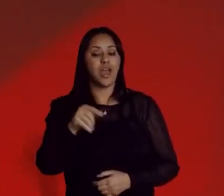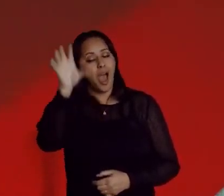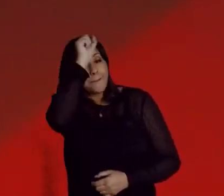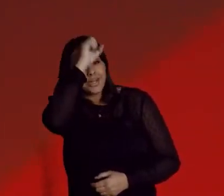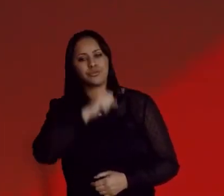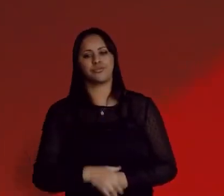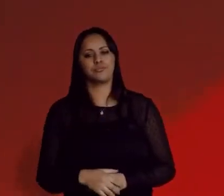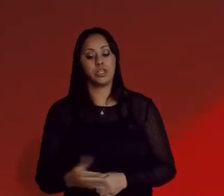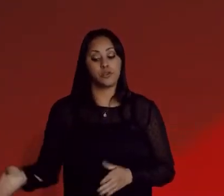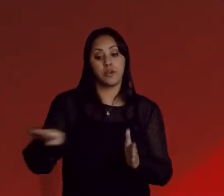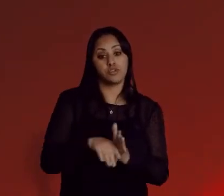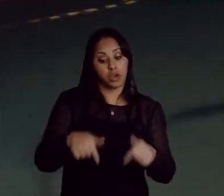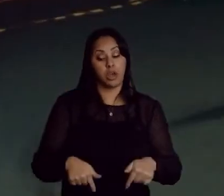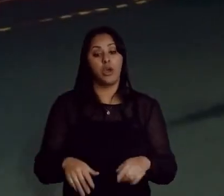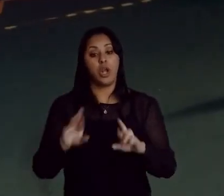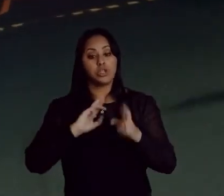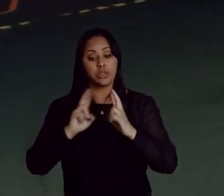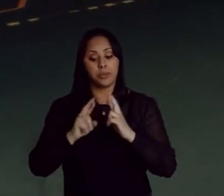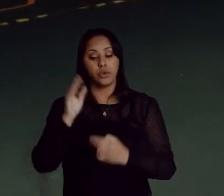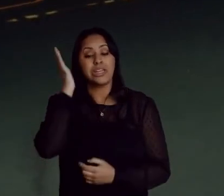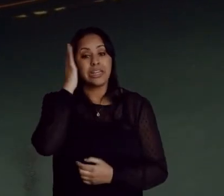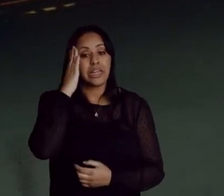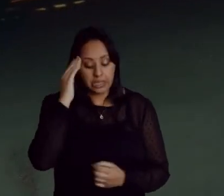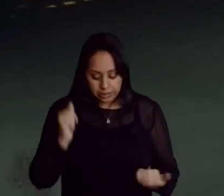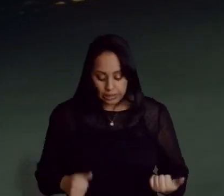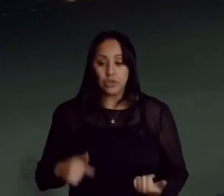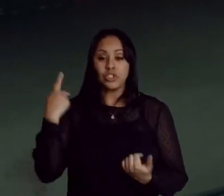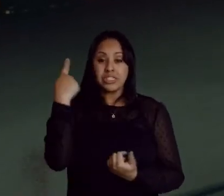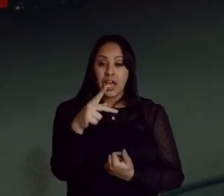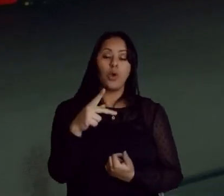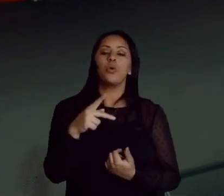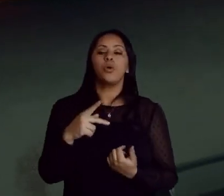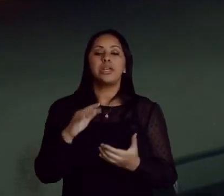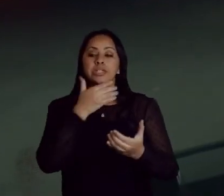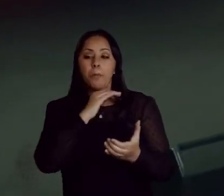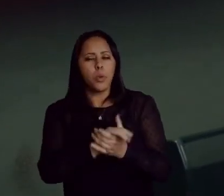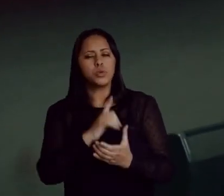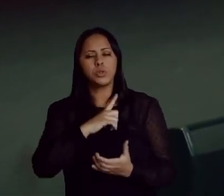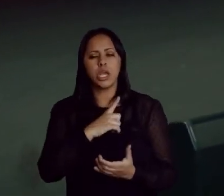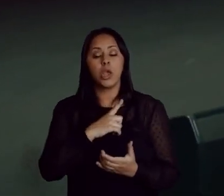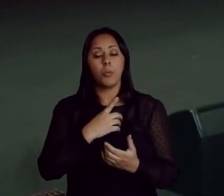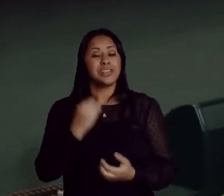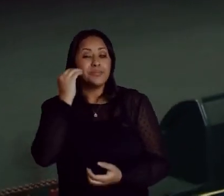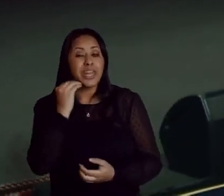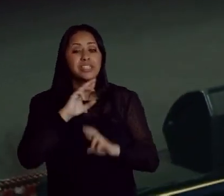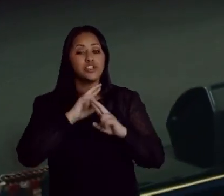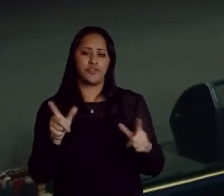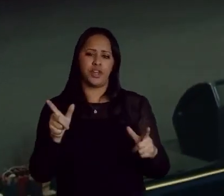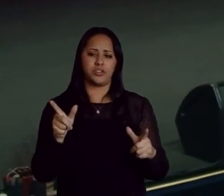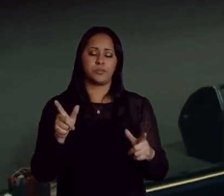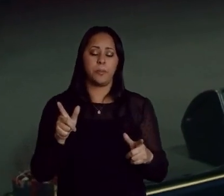para um relacionamento entendendo que o seu esposo traz uma bagagem, você traz uma bagagem, a gente entende a bagagem